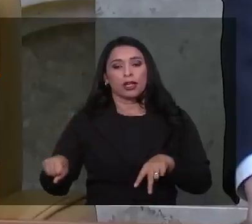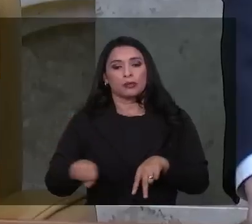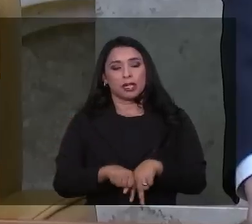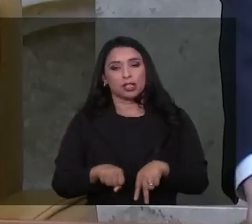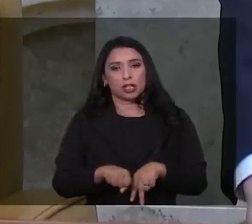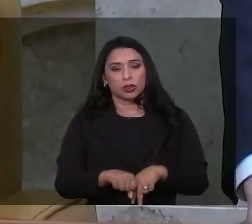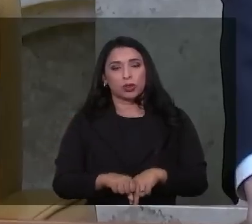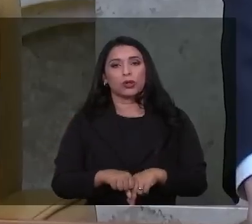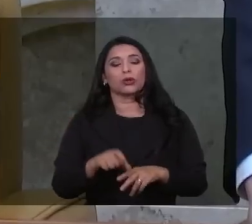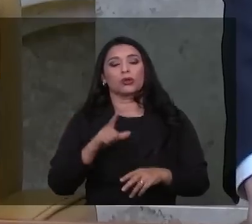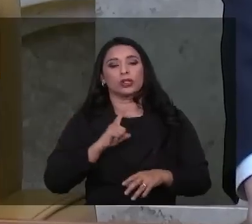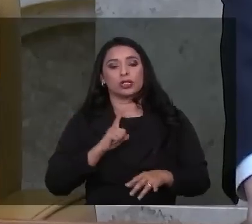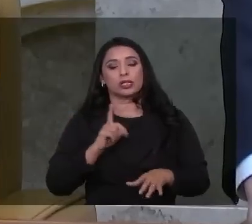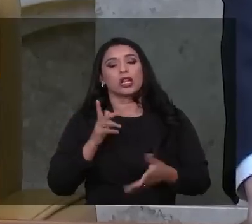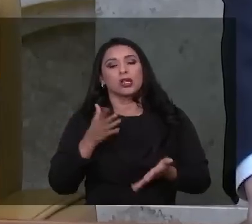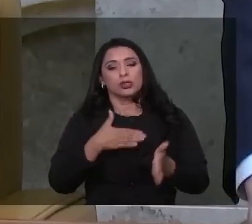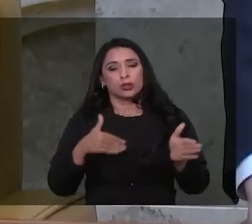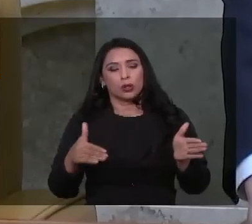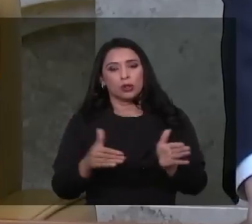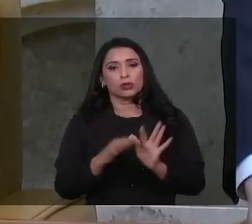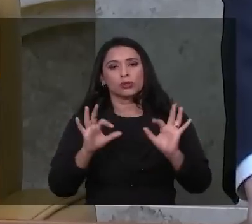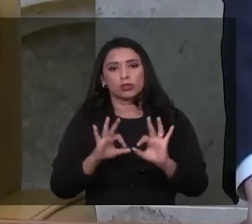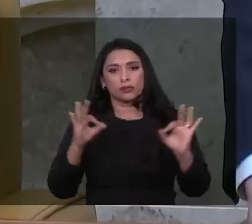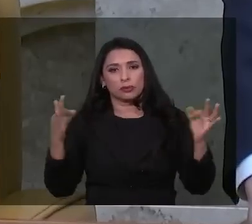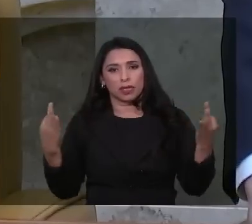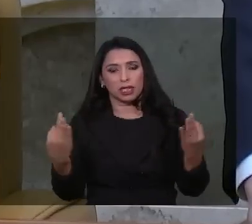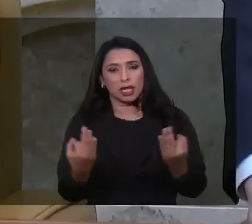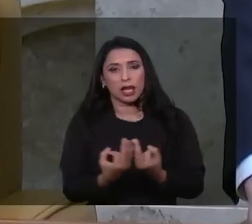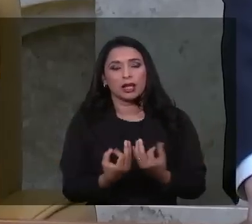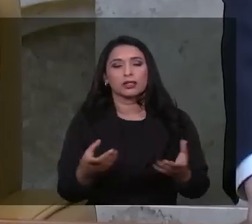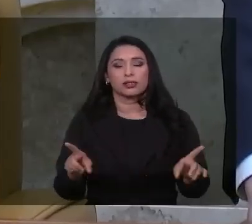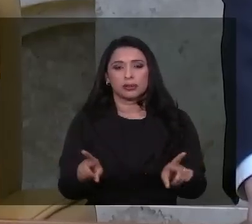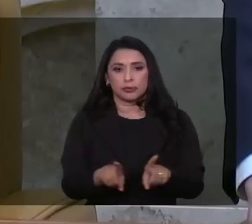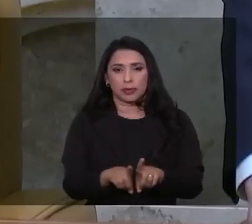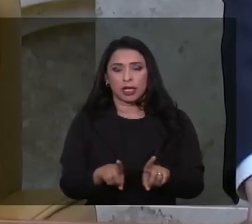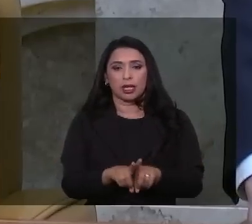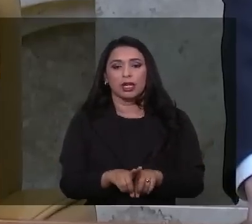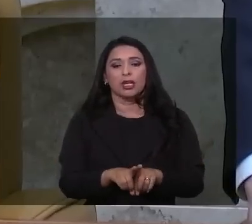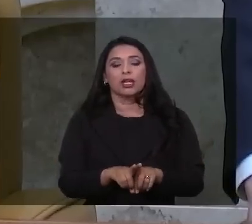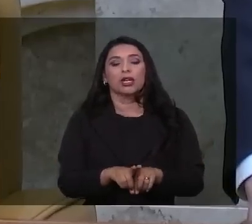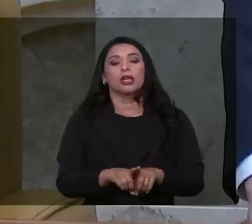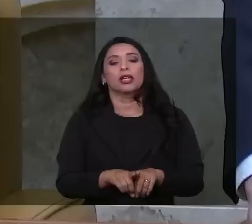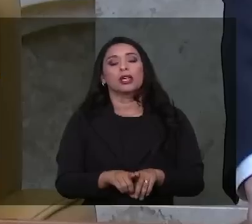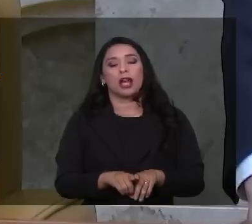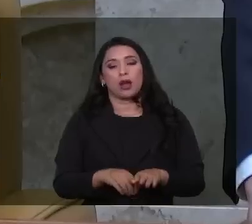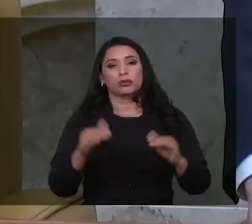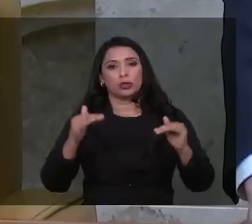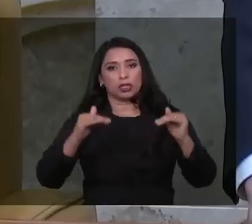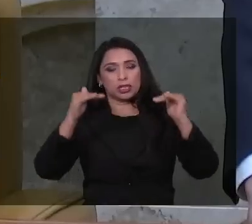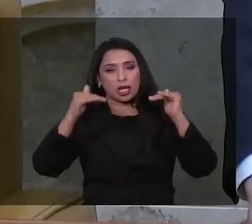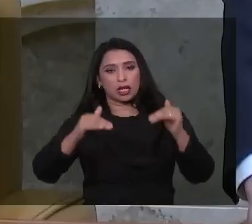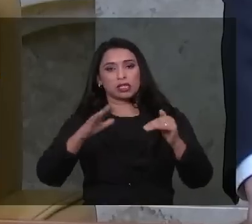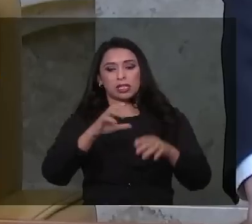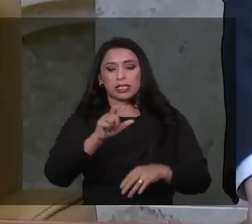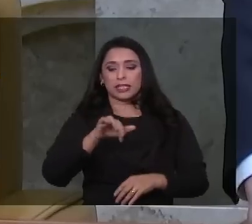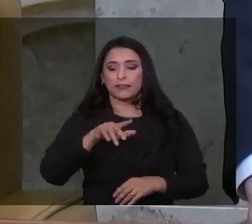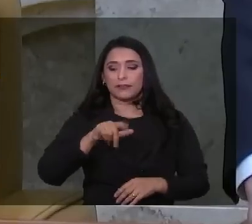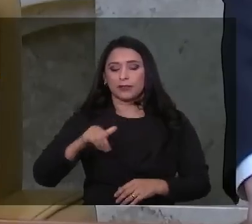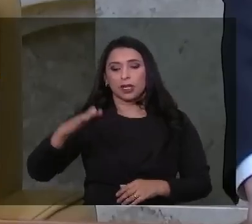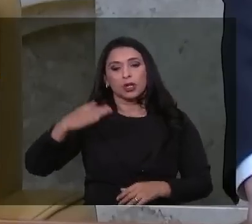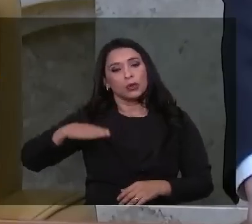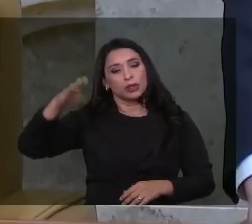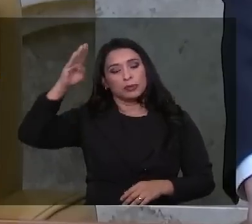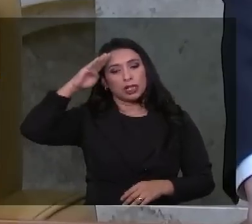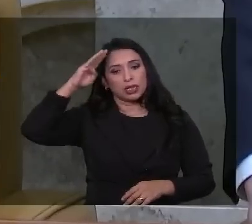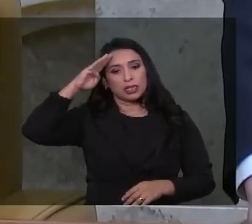diplomáticas, familiares e amigos dos empossados, autoridades civis e militares, representantes de entidades